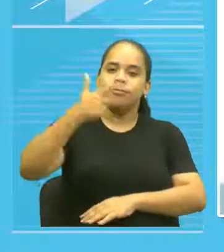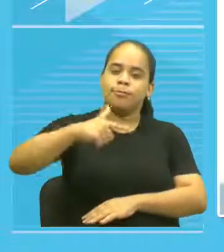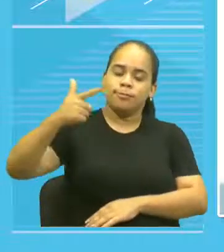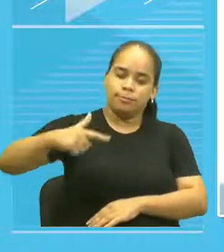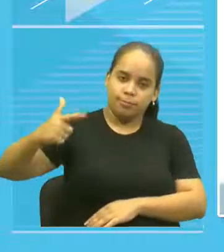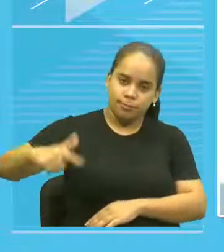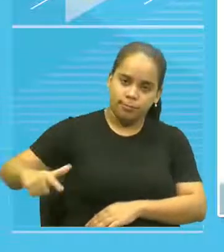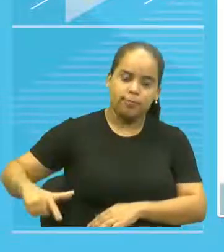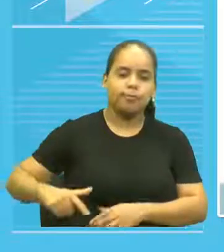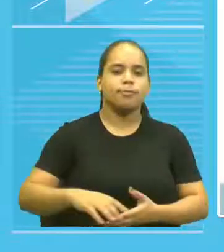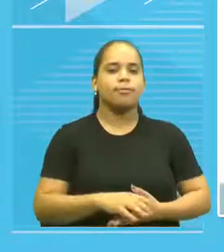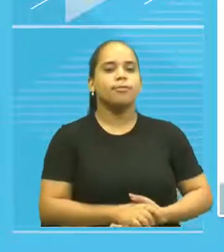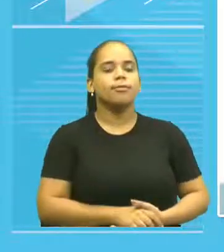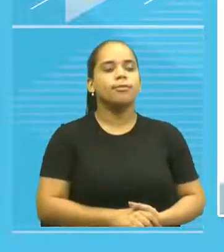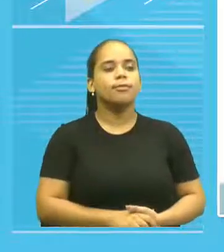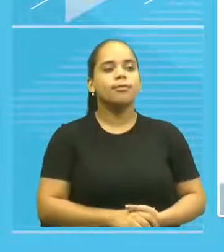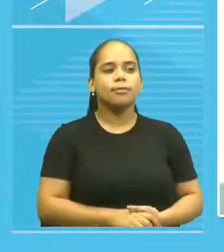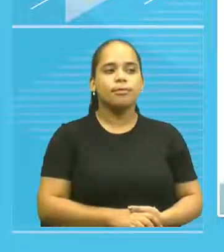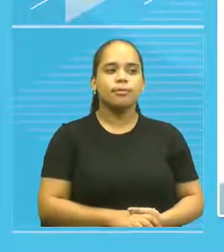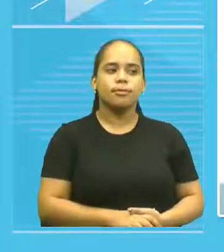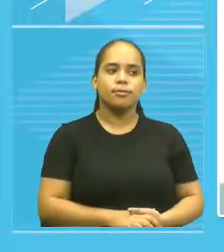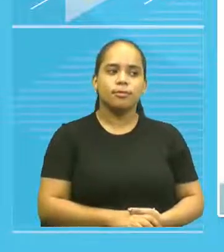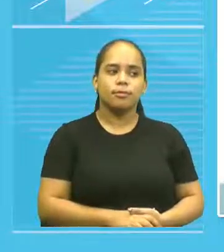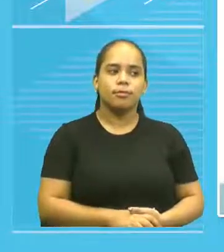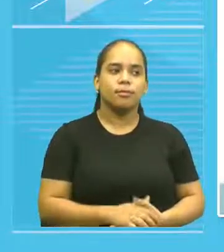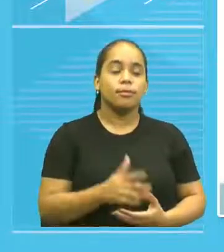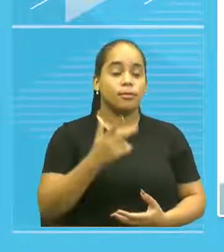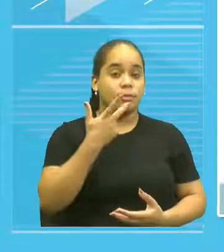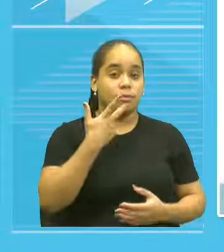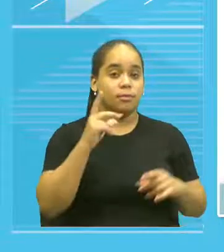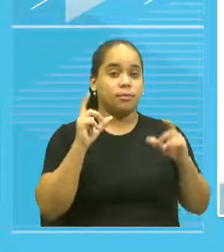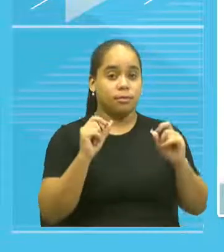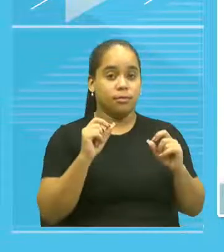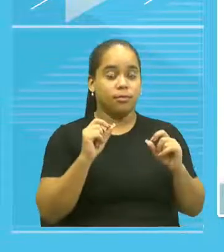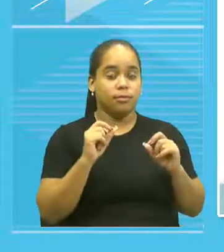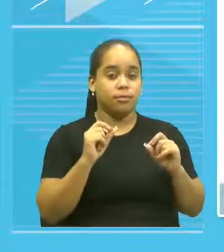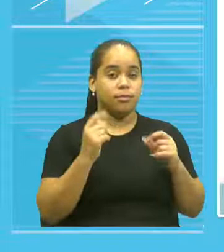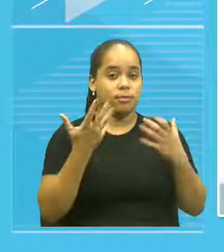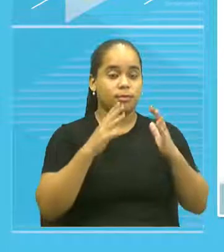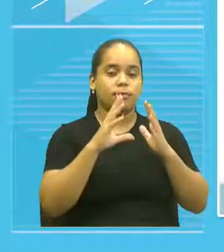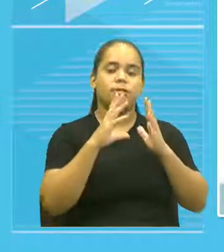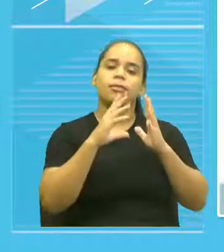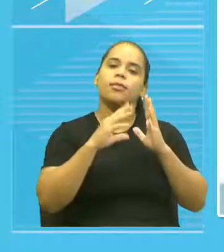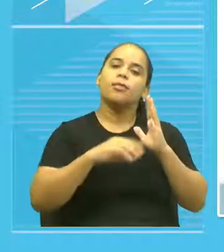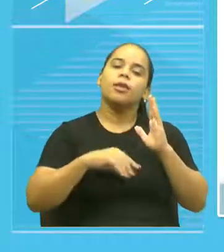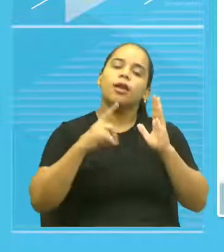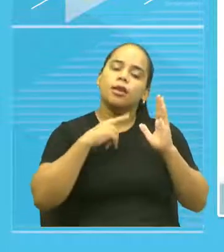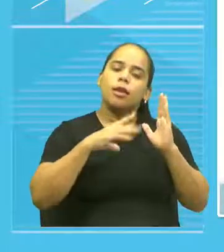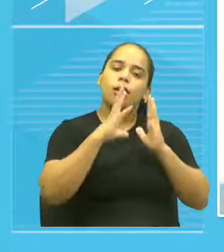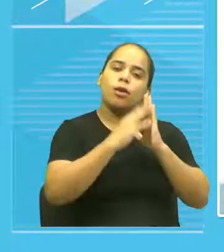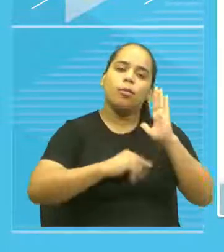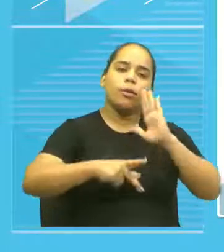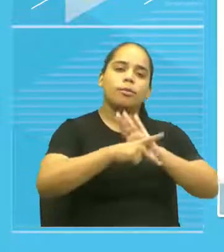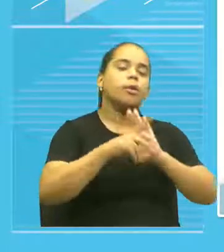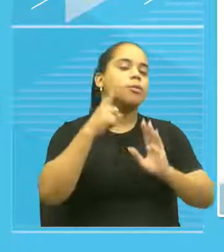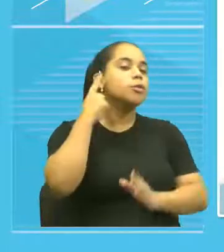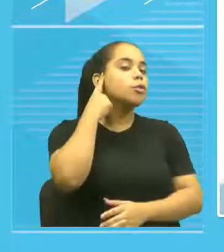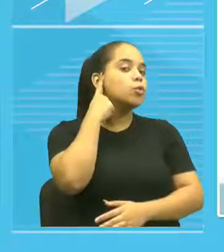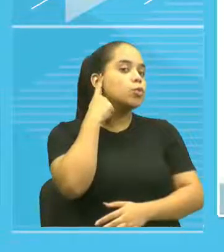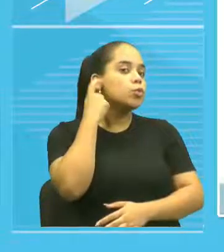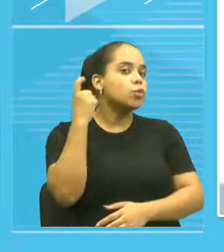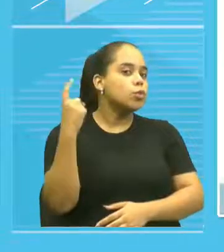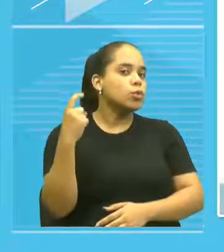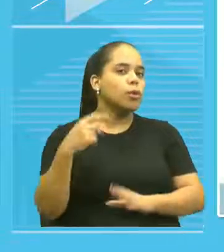isso aí café com pão café com pão café com pão Ele quer o que imitar o som de que